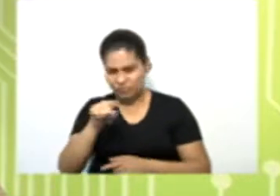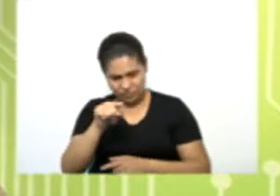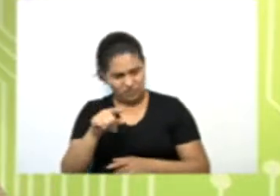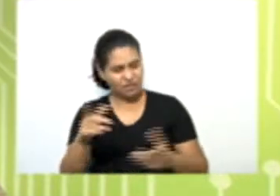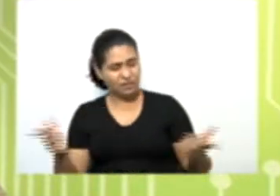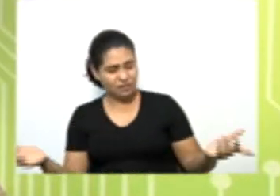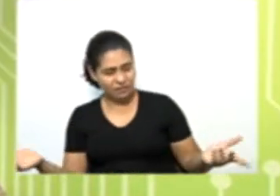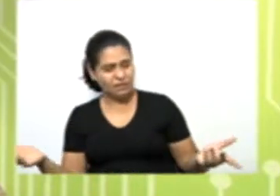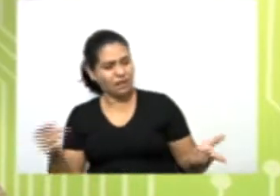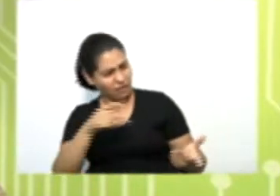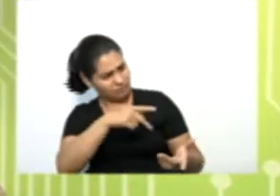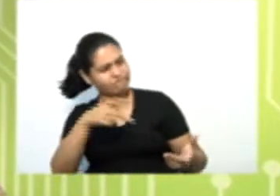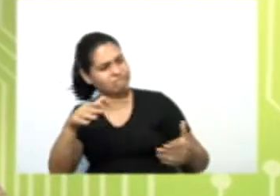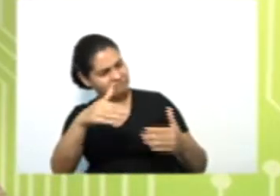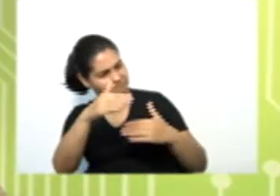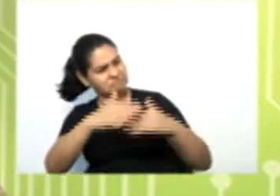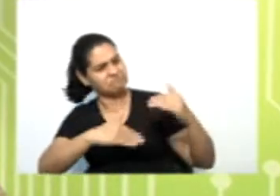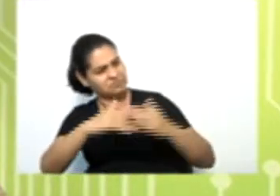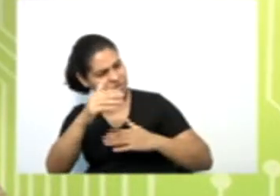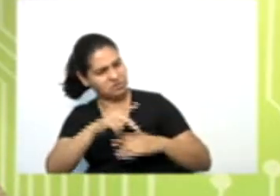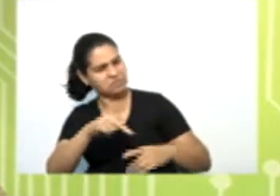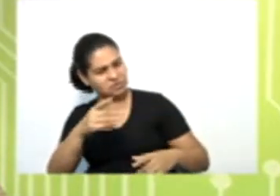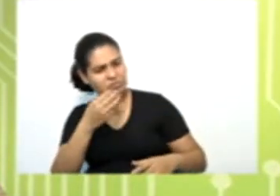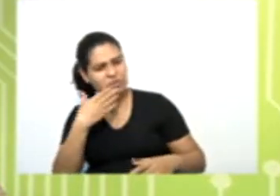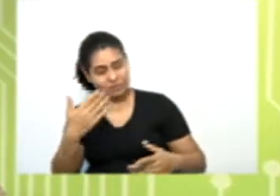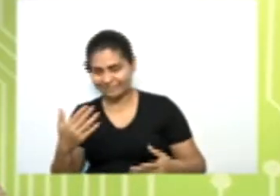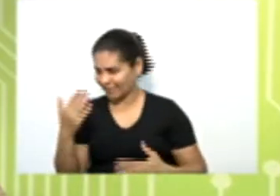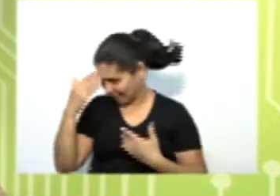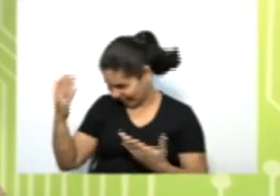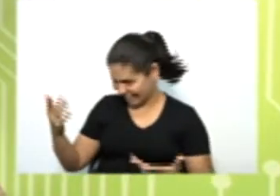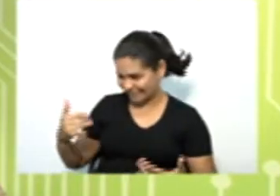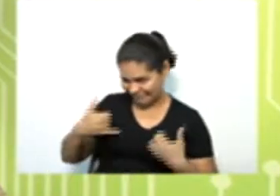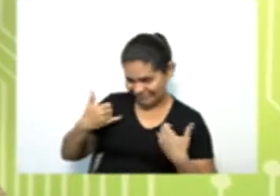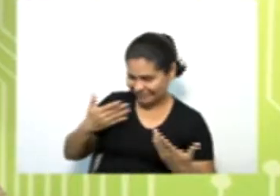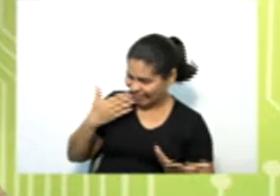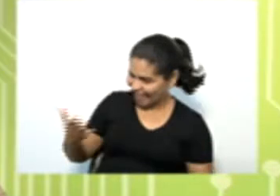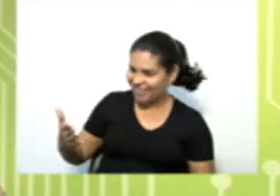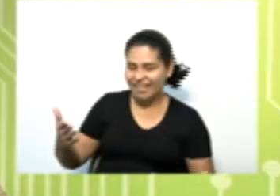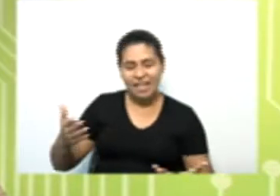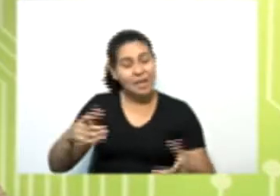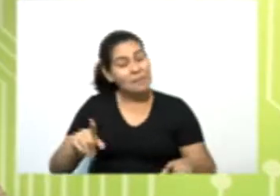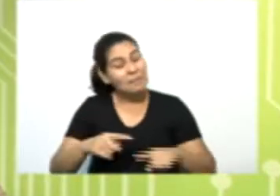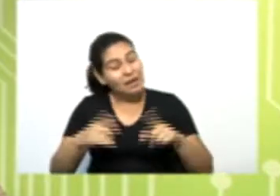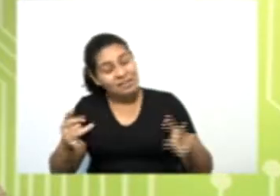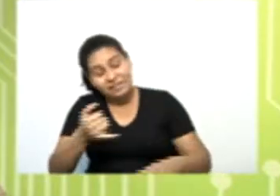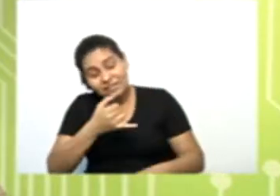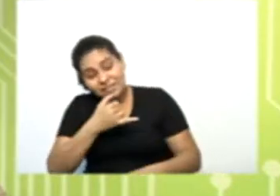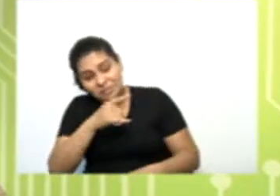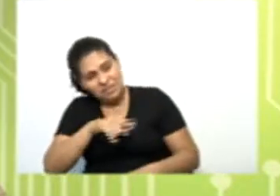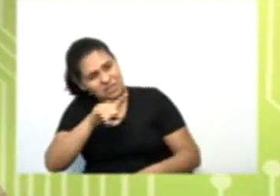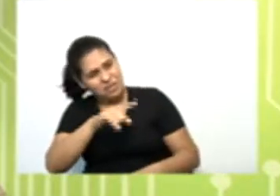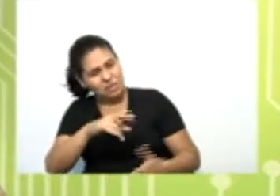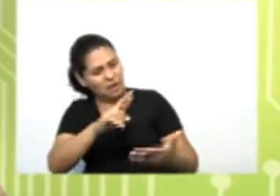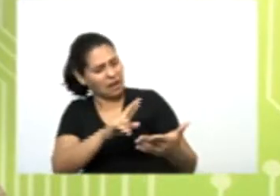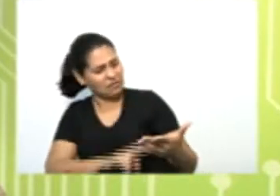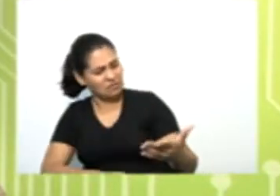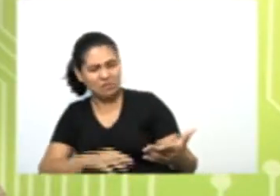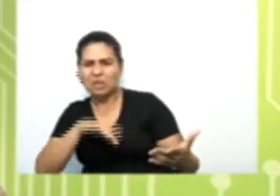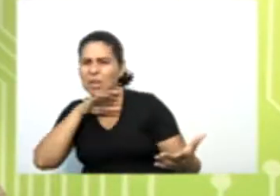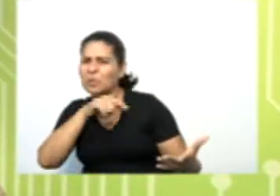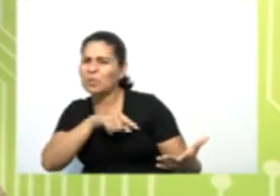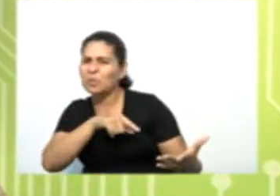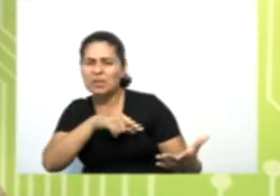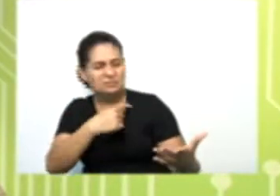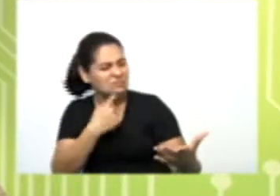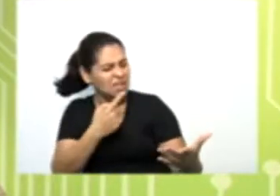é um profissional, você é um professor muito competente. Obrigado, professor Gilberto, agradeço. Mas infelizmente esse teu relatório não está